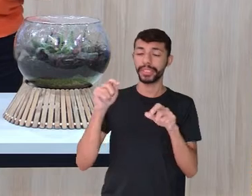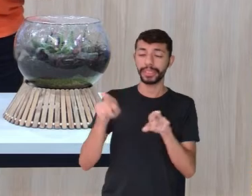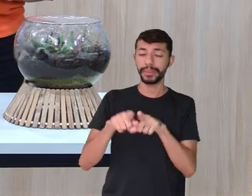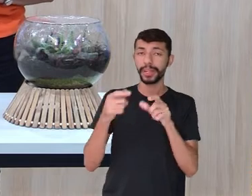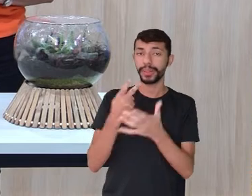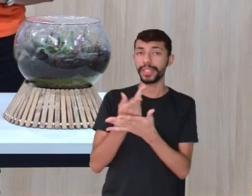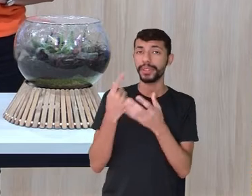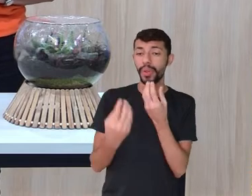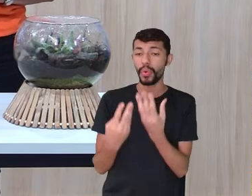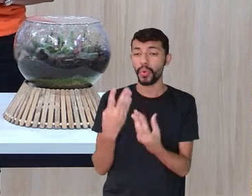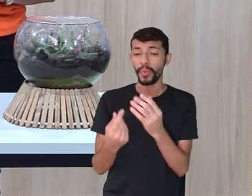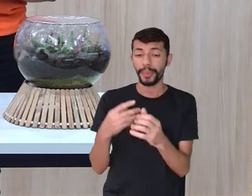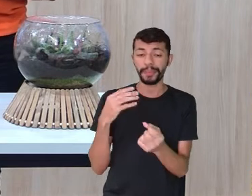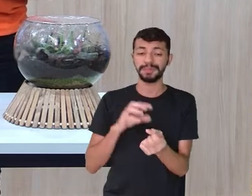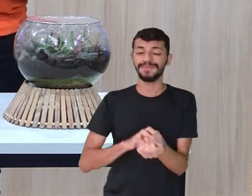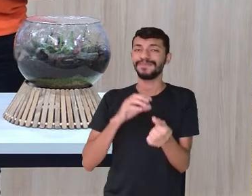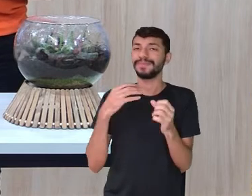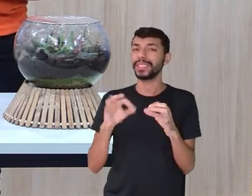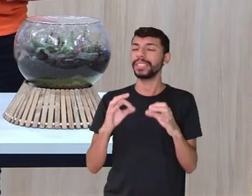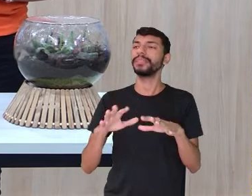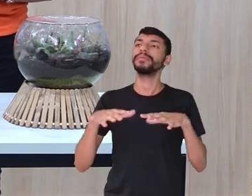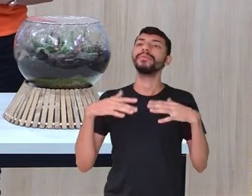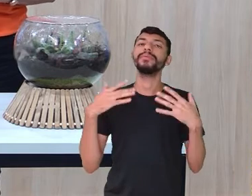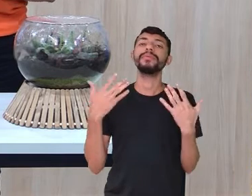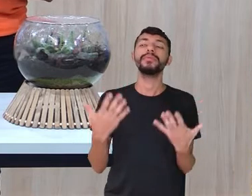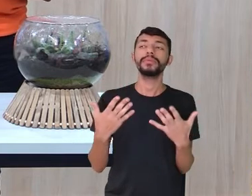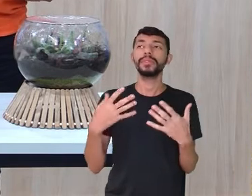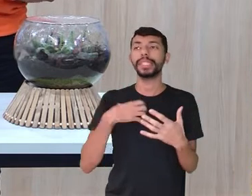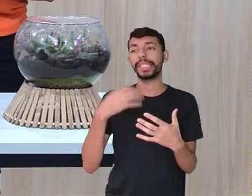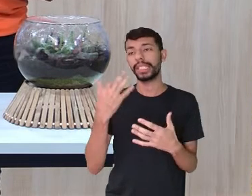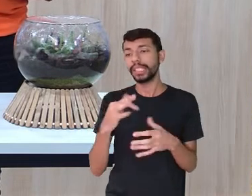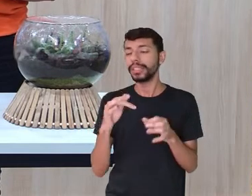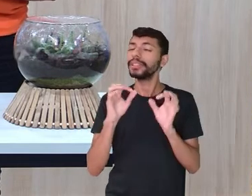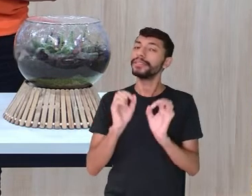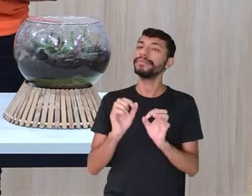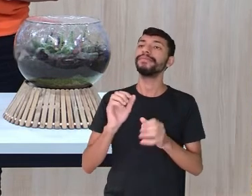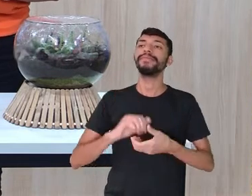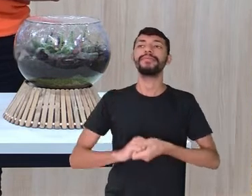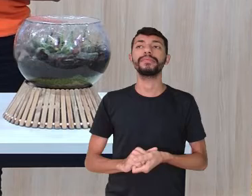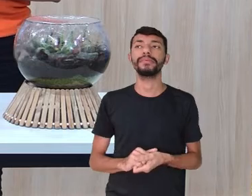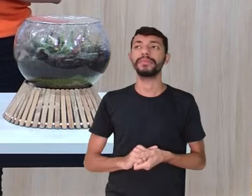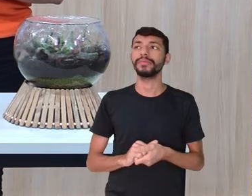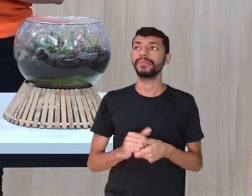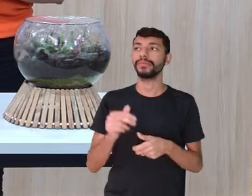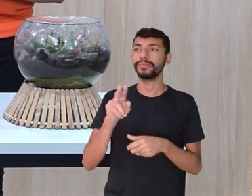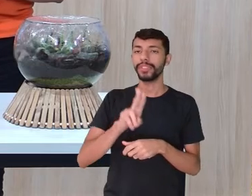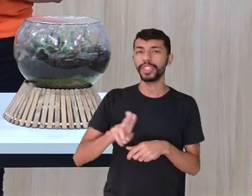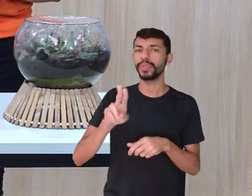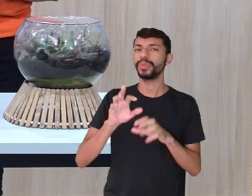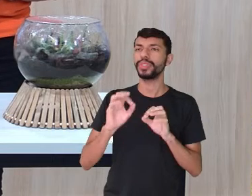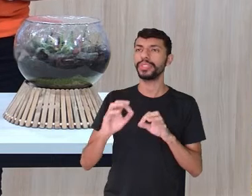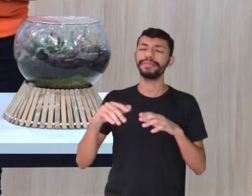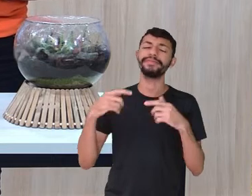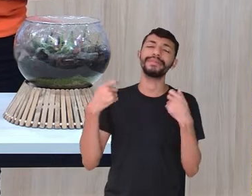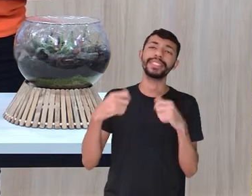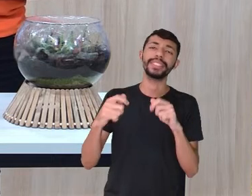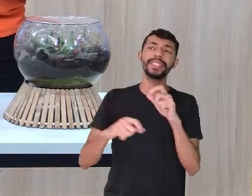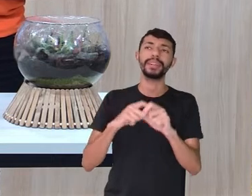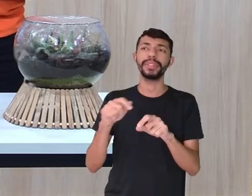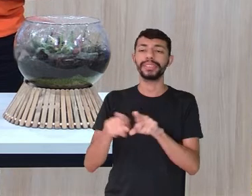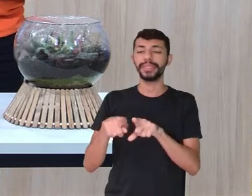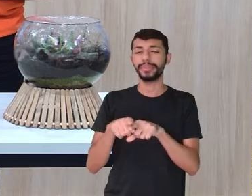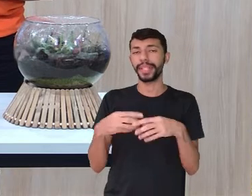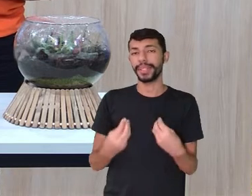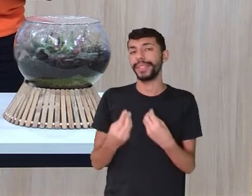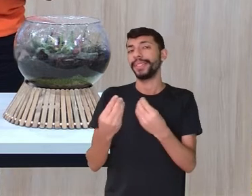E nessa questão de queimadura, que aumenta nessa época, no uso, no manuseio do fogo, acontece precisar muito de doação